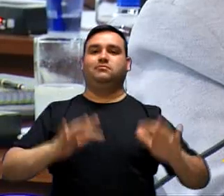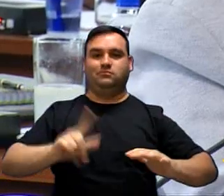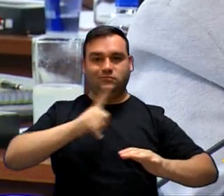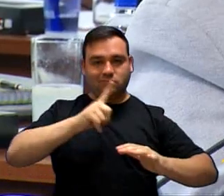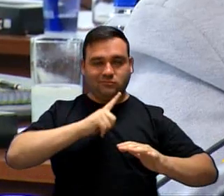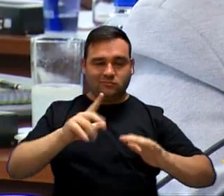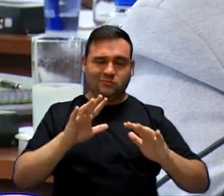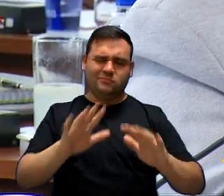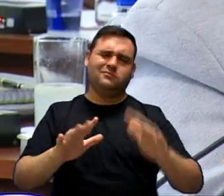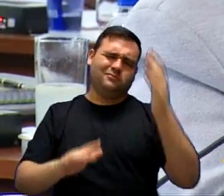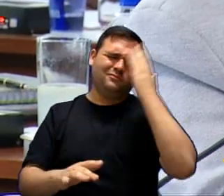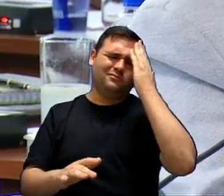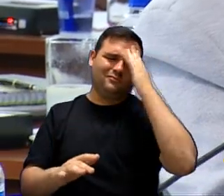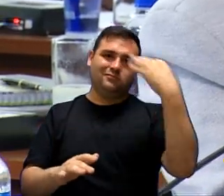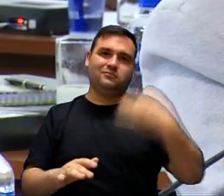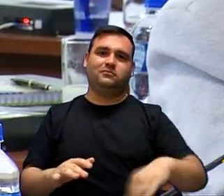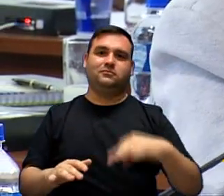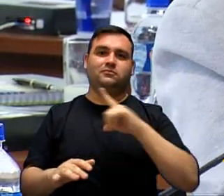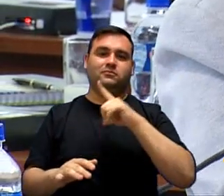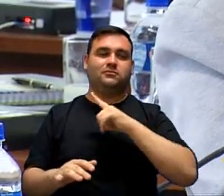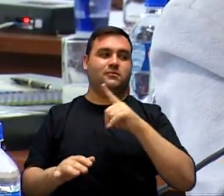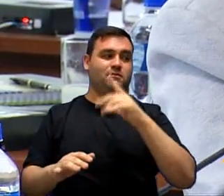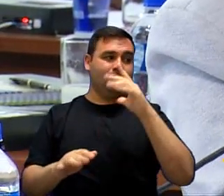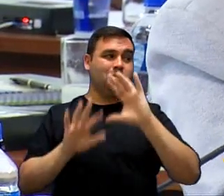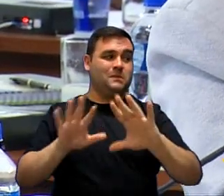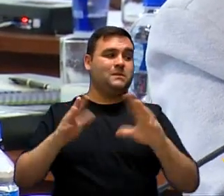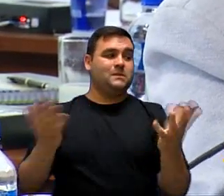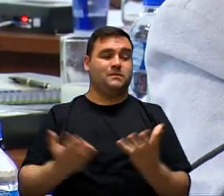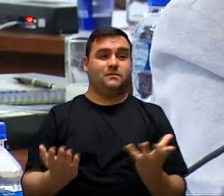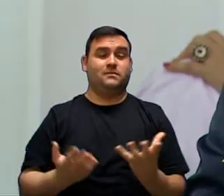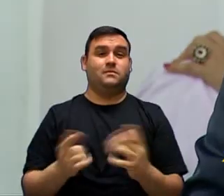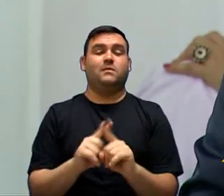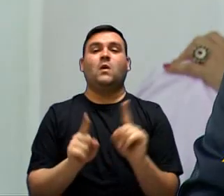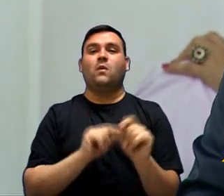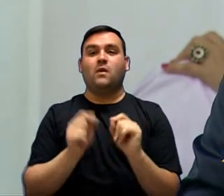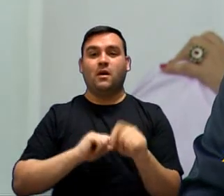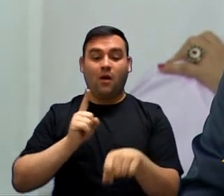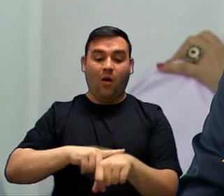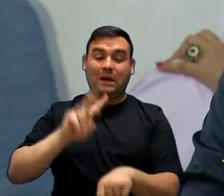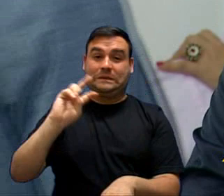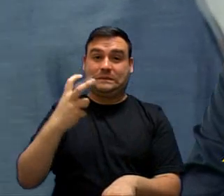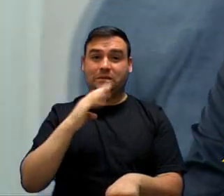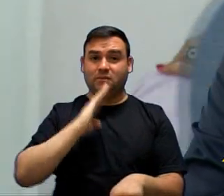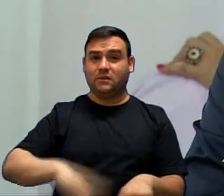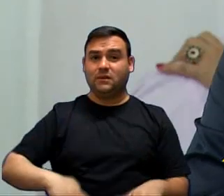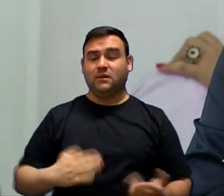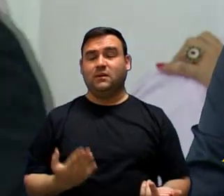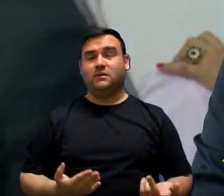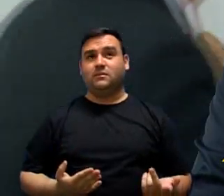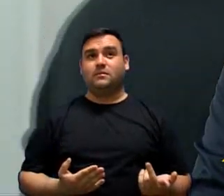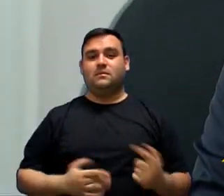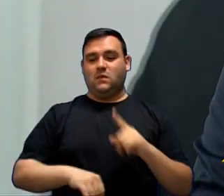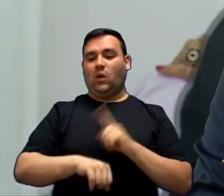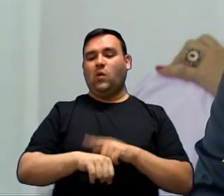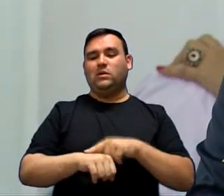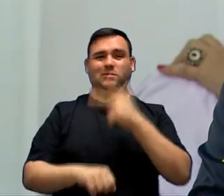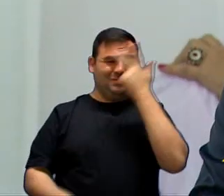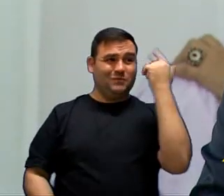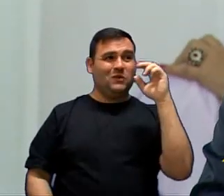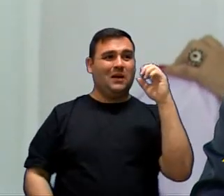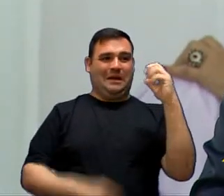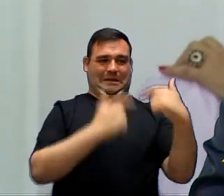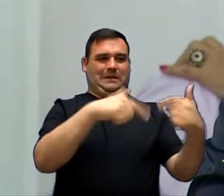Né? Eu entendo, vereador. Agora, veja bem, 5h da tarde... um horário que as pessoas